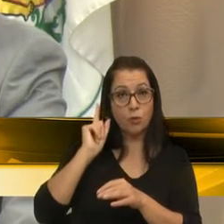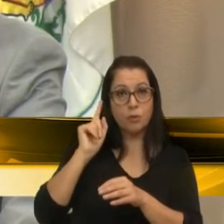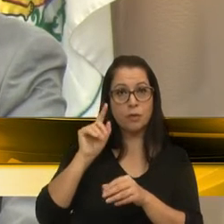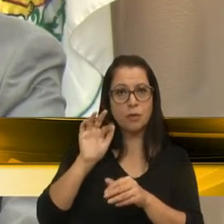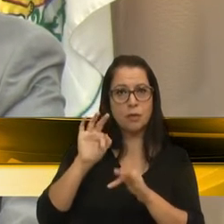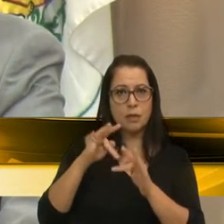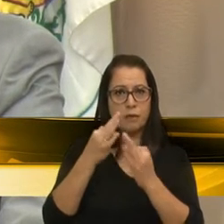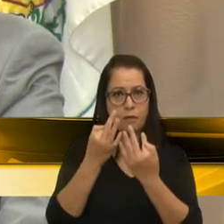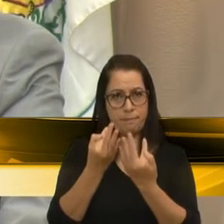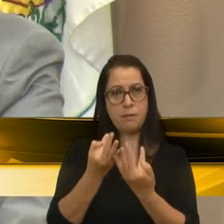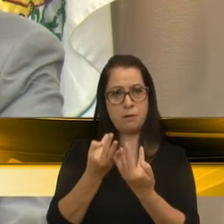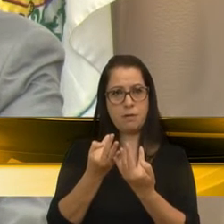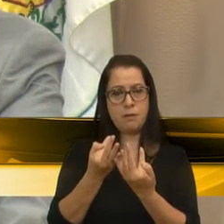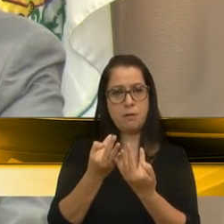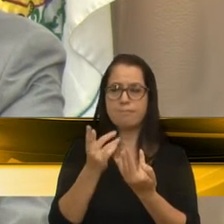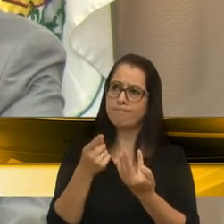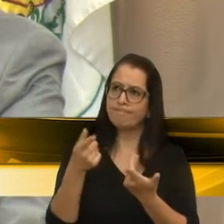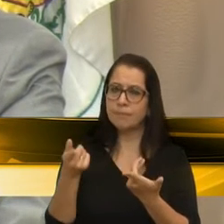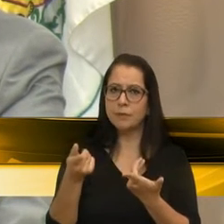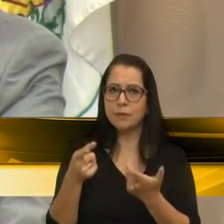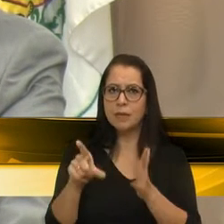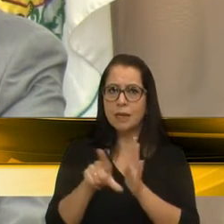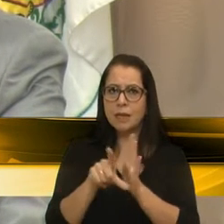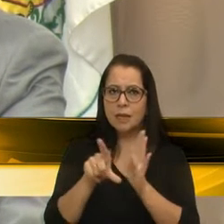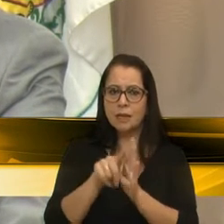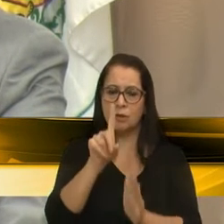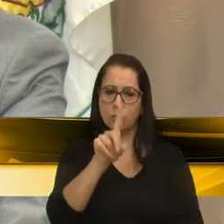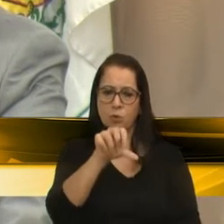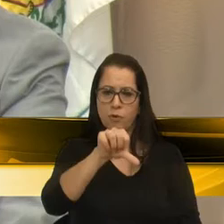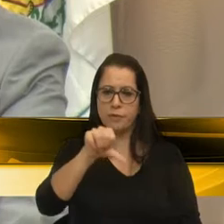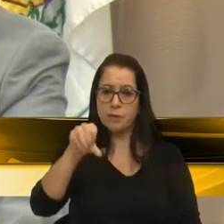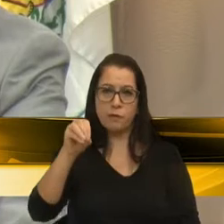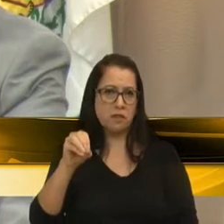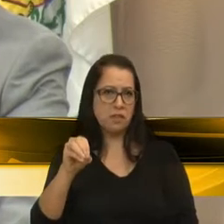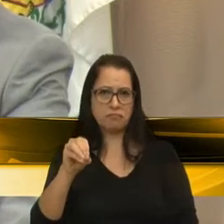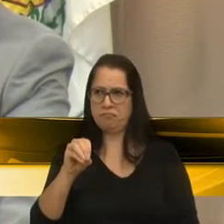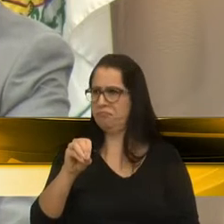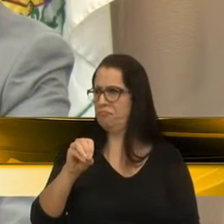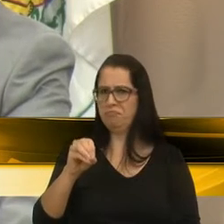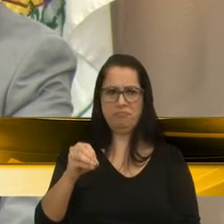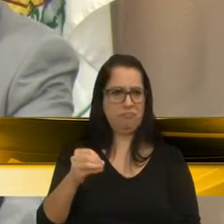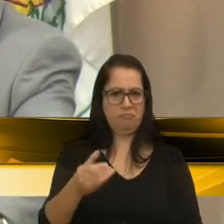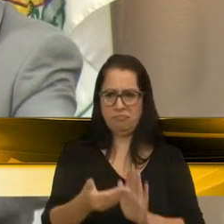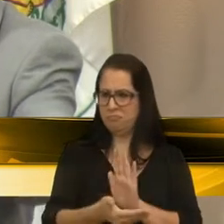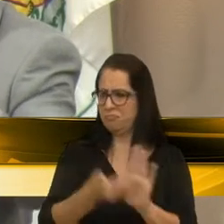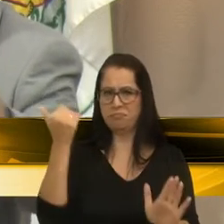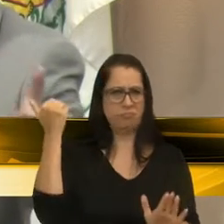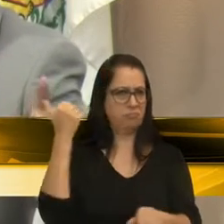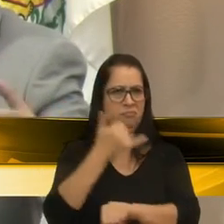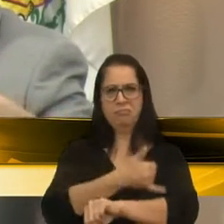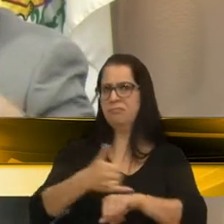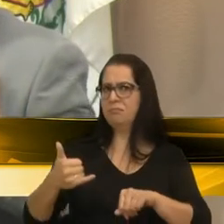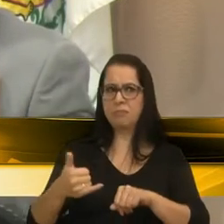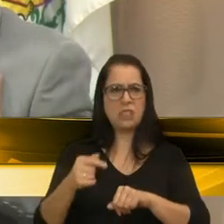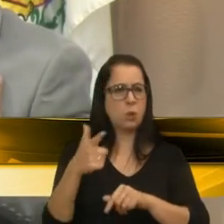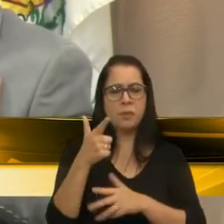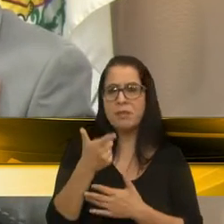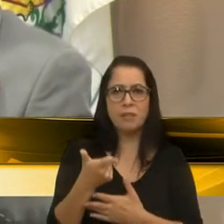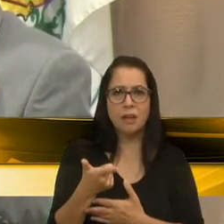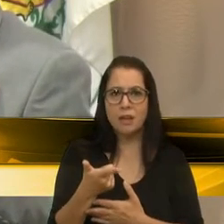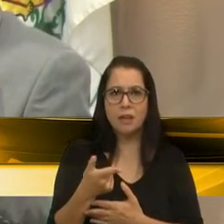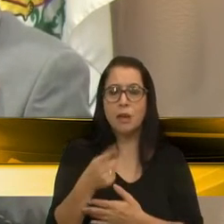família, essa situação da lei orgânica de 1990 é totalmente derrubável. Isso não existe, isso era uma